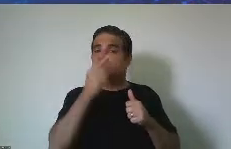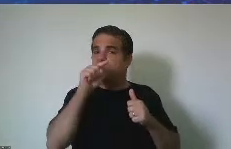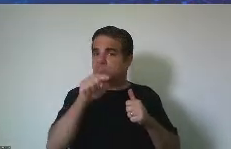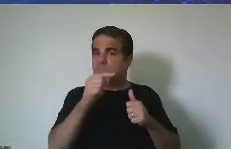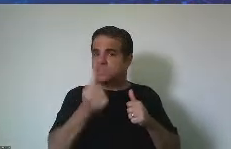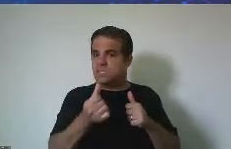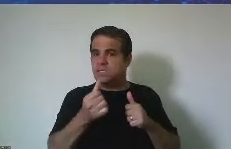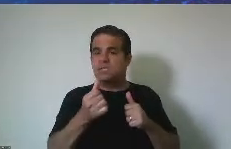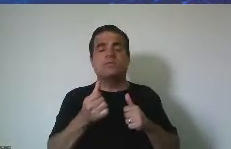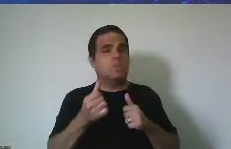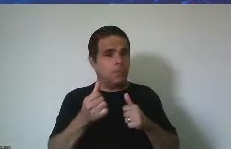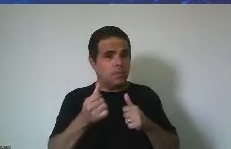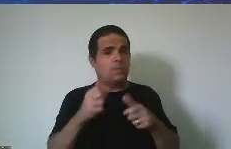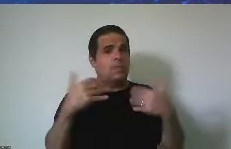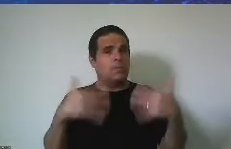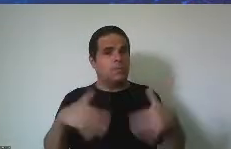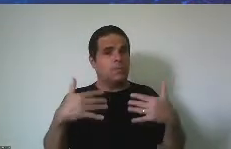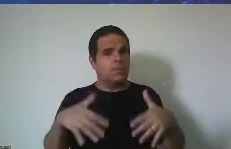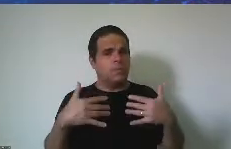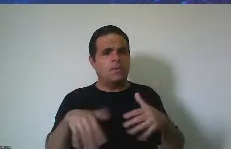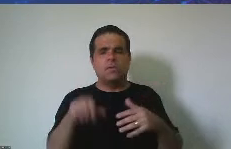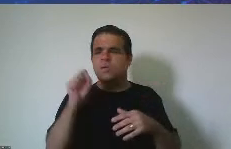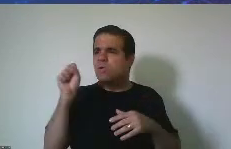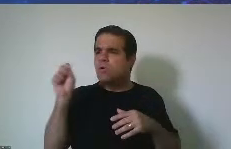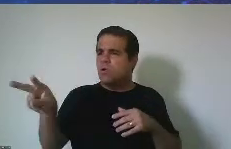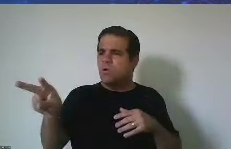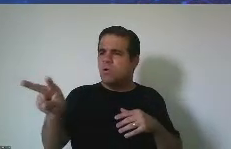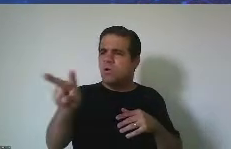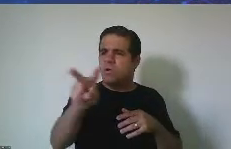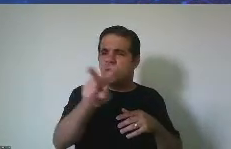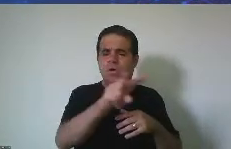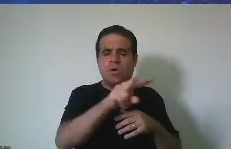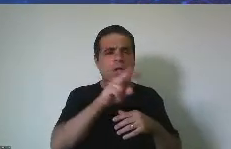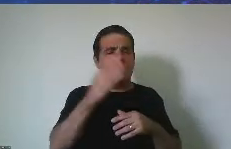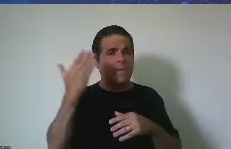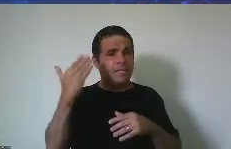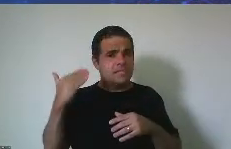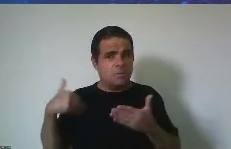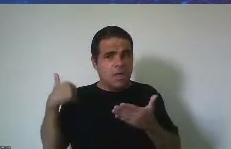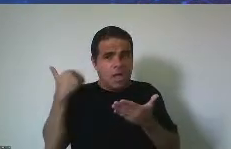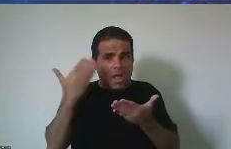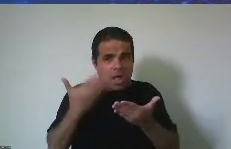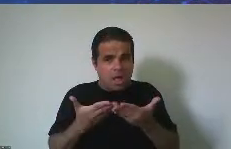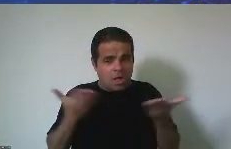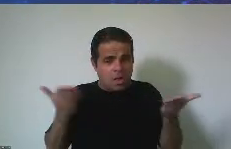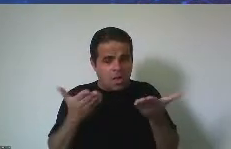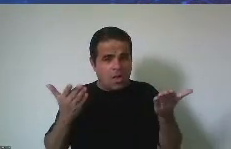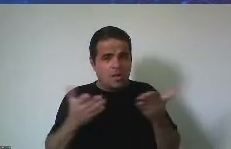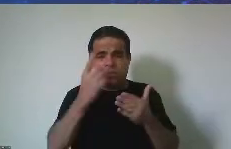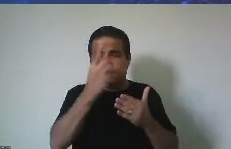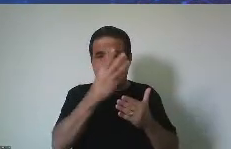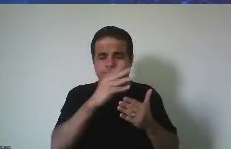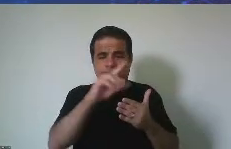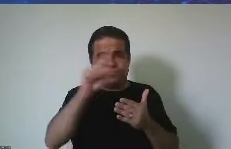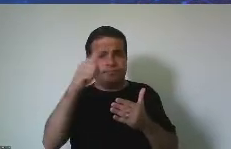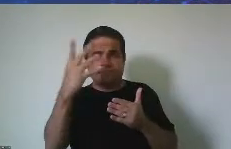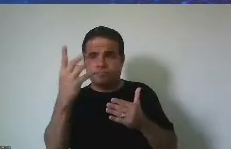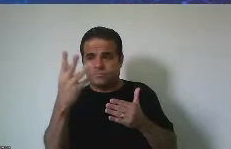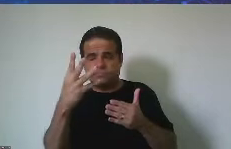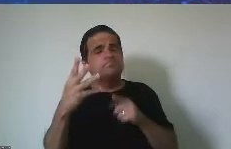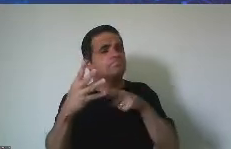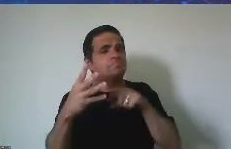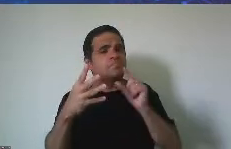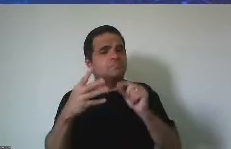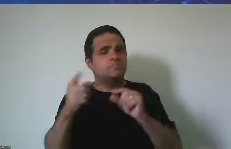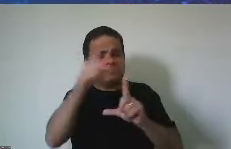17%. quando a gente olha a companhia que ela o que ela era entre 13 e 14 o ciclo 13 14 e no